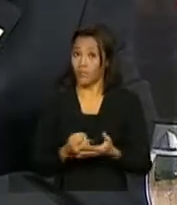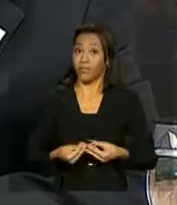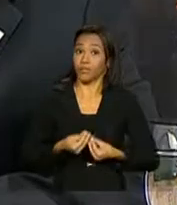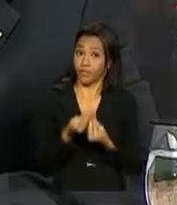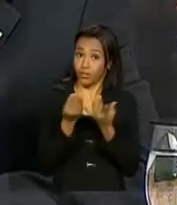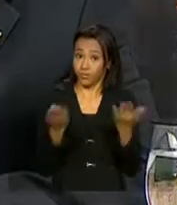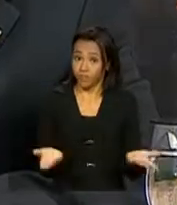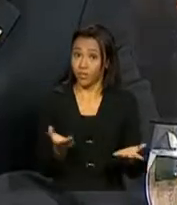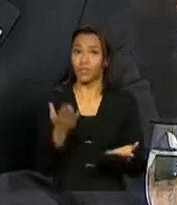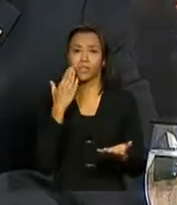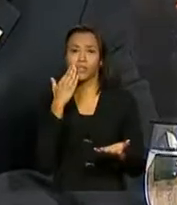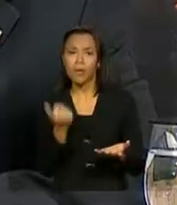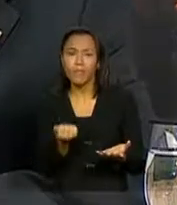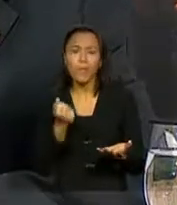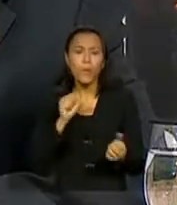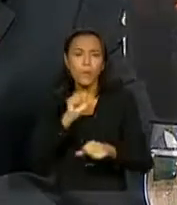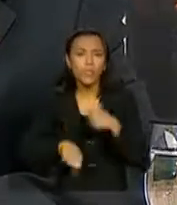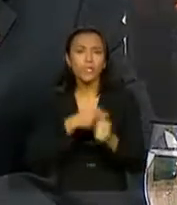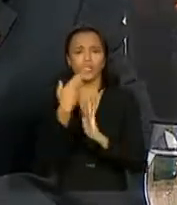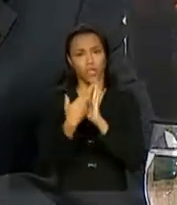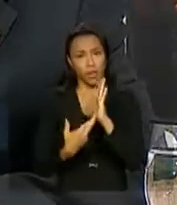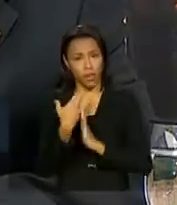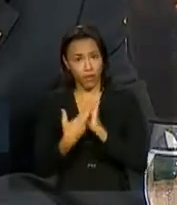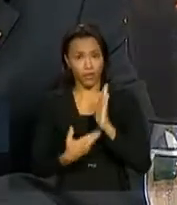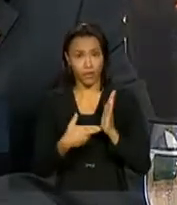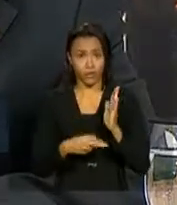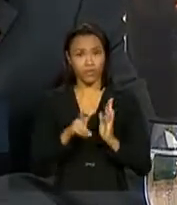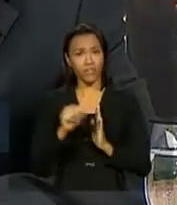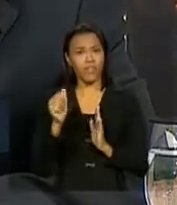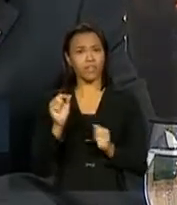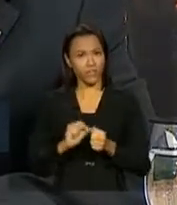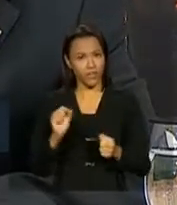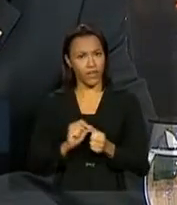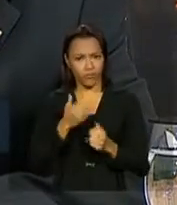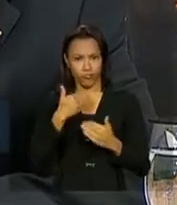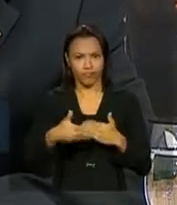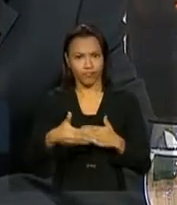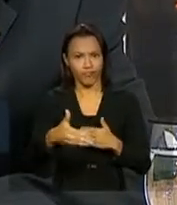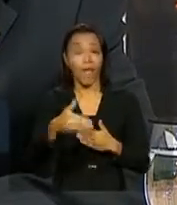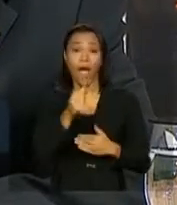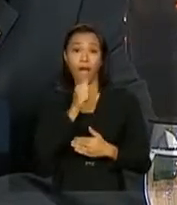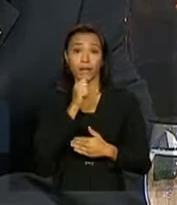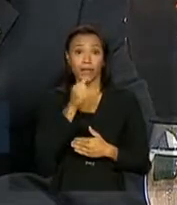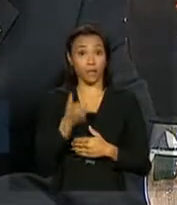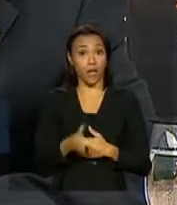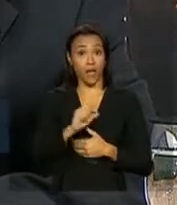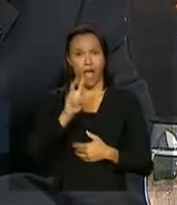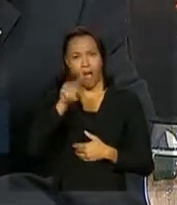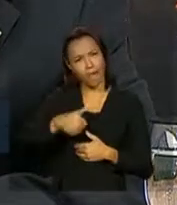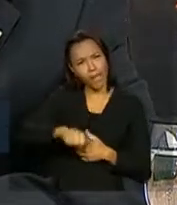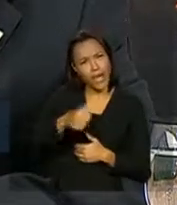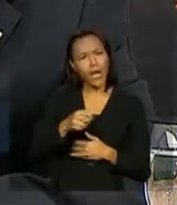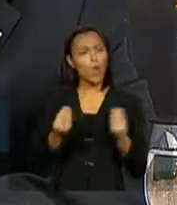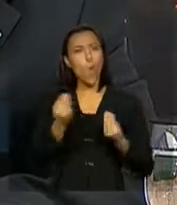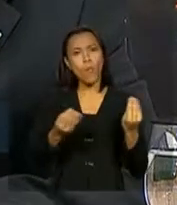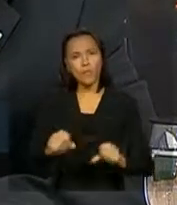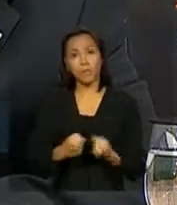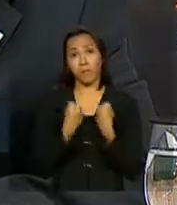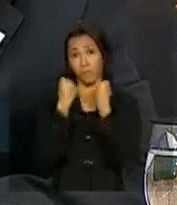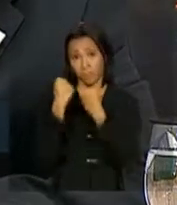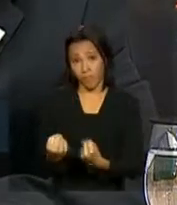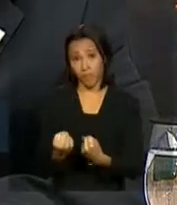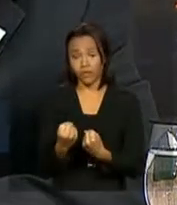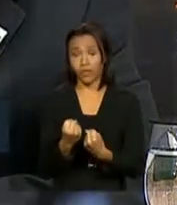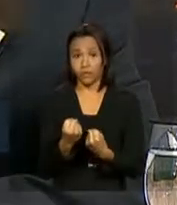avaliação completa de base, mudança dos critérios todos estão colocados, que isso ainda vai ser feito. Mas isso a gente não tem condição de avaliar qual é o impacto, até porque esses impactos